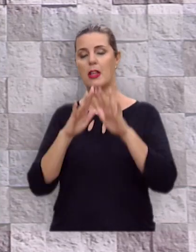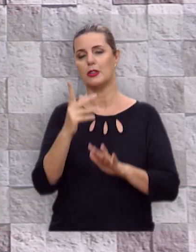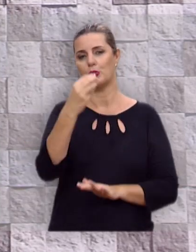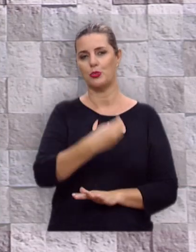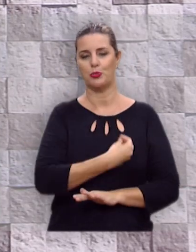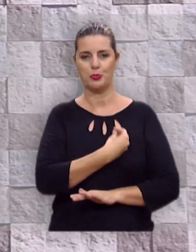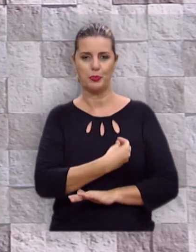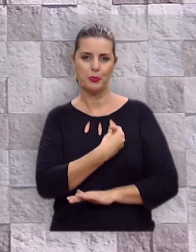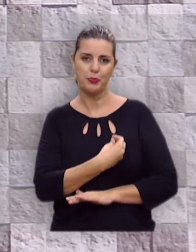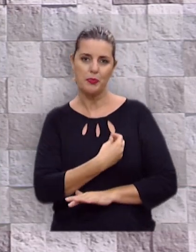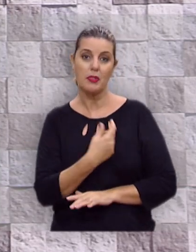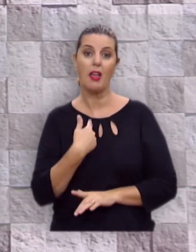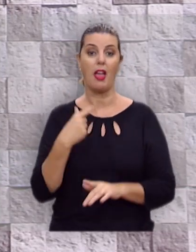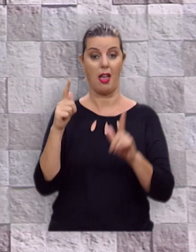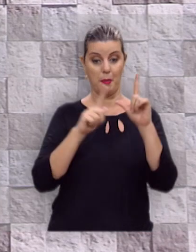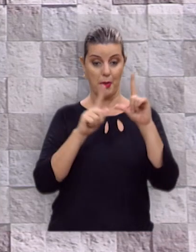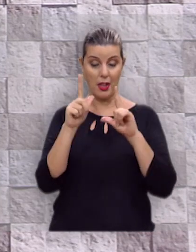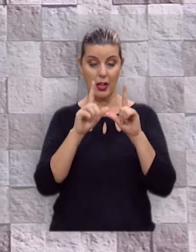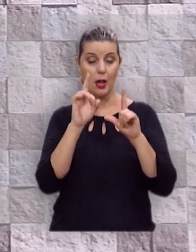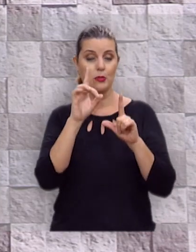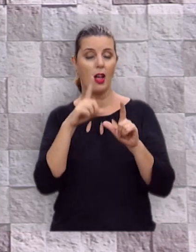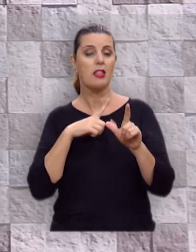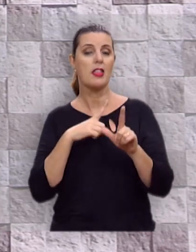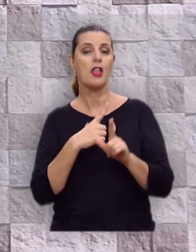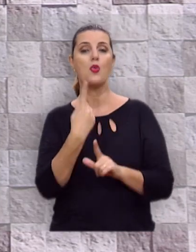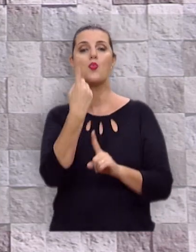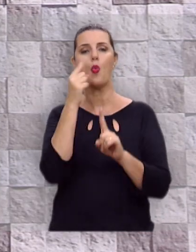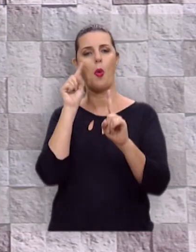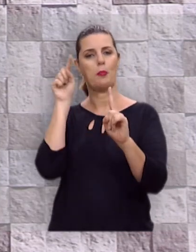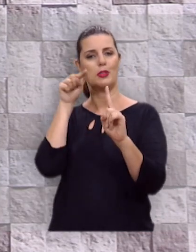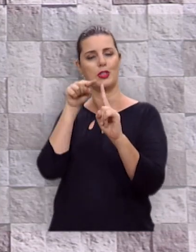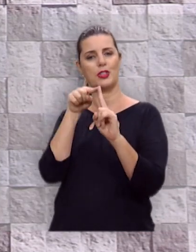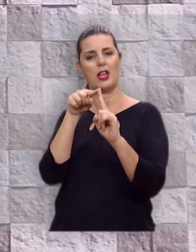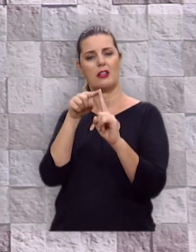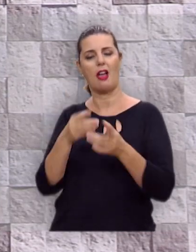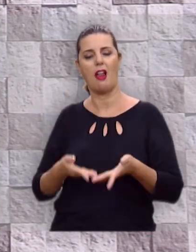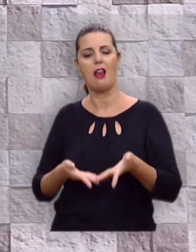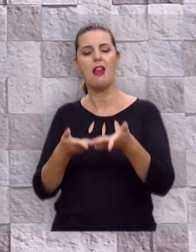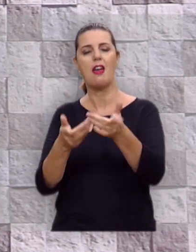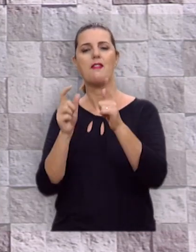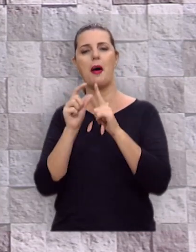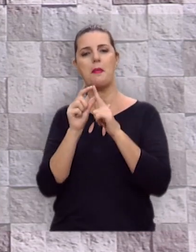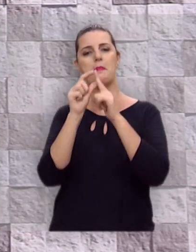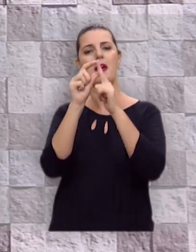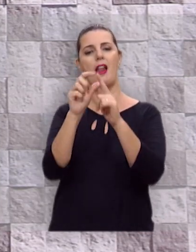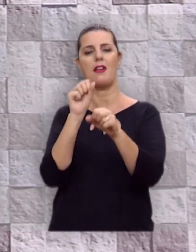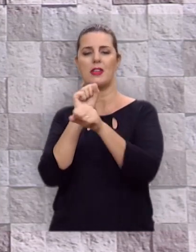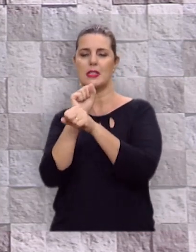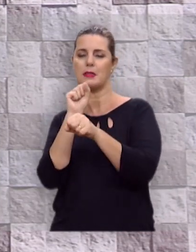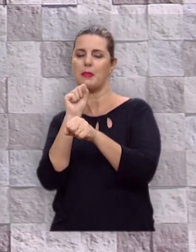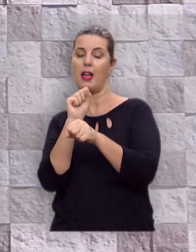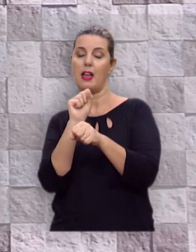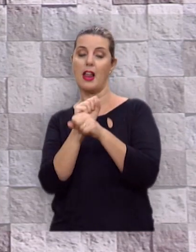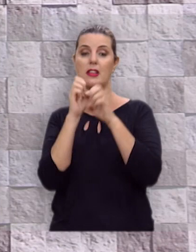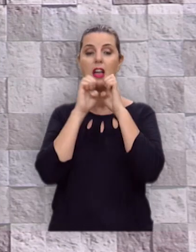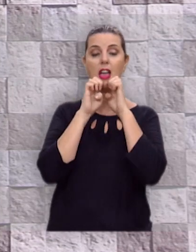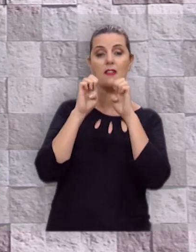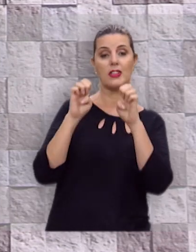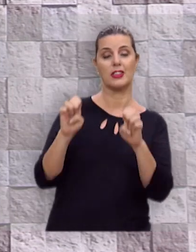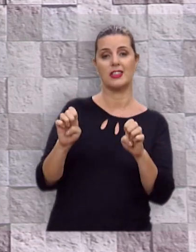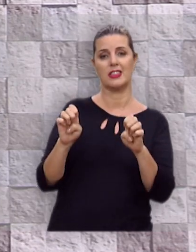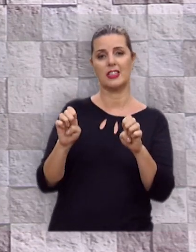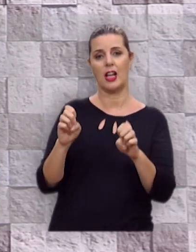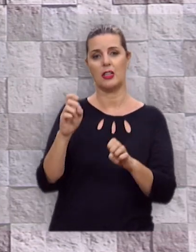sua vida. Este programa só tem um objetivo, é levar a palavra da esperança do